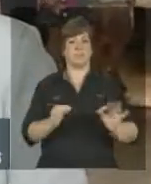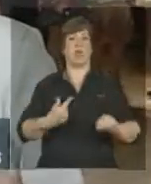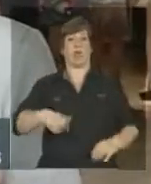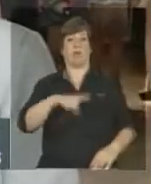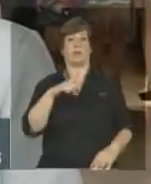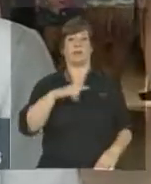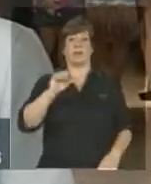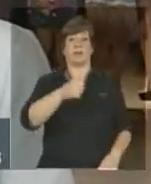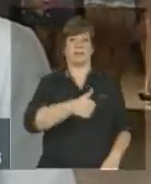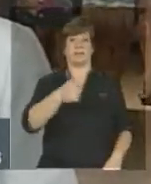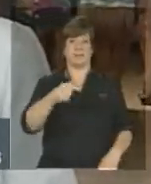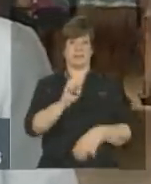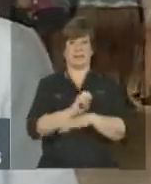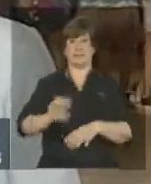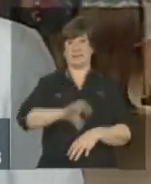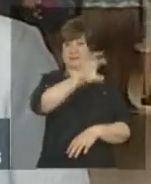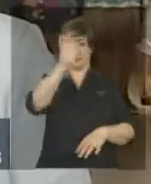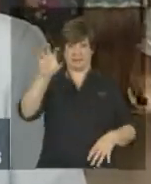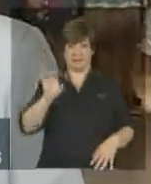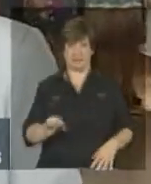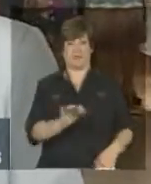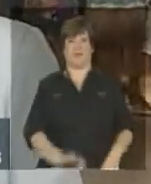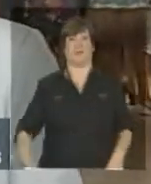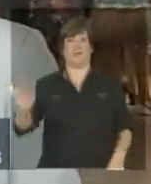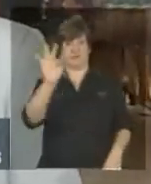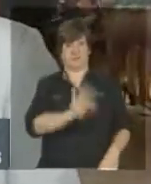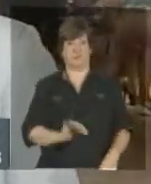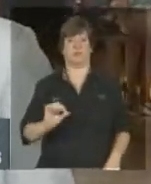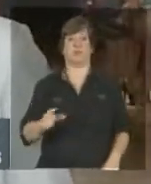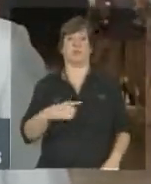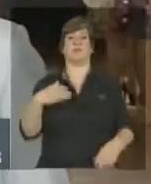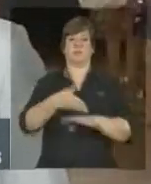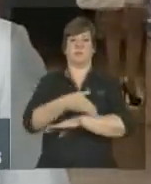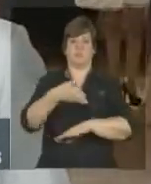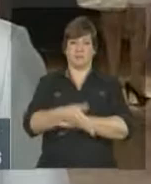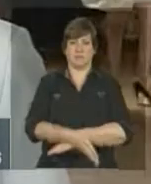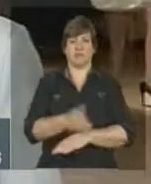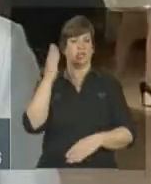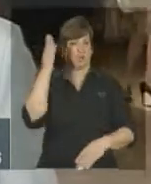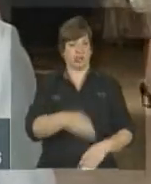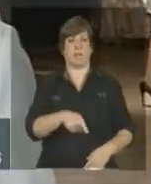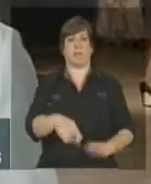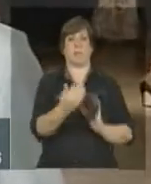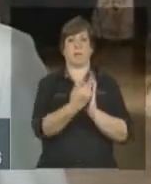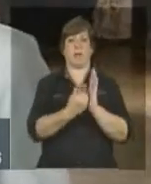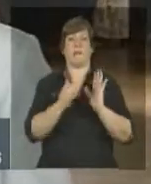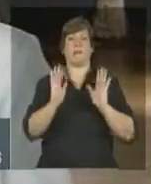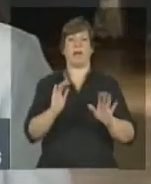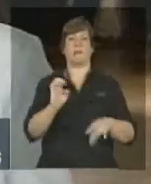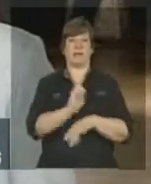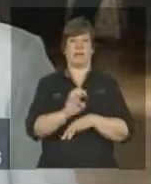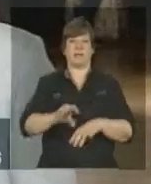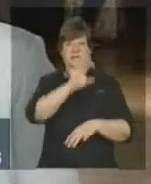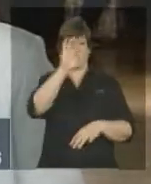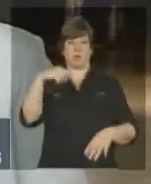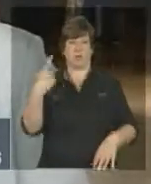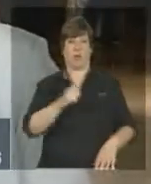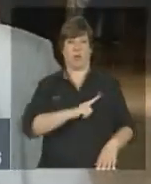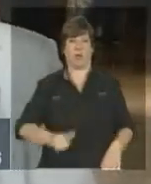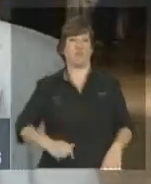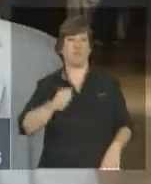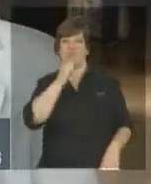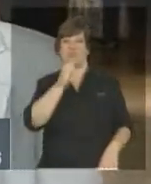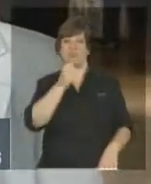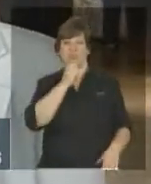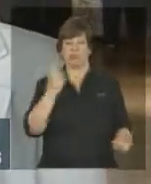estamos com 17 estados da federação participando diretamente do programa, mas nos estados em que os governos estaduais não